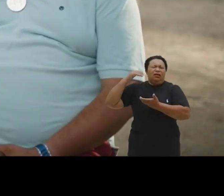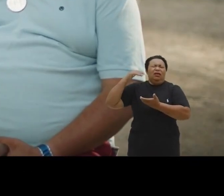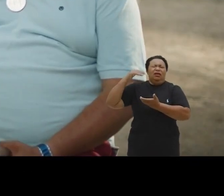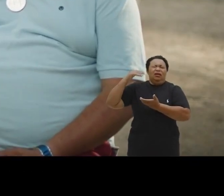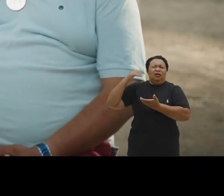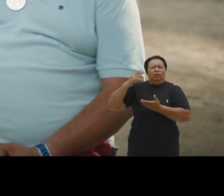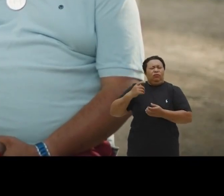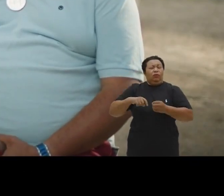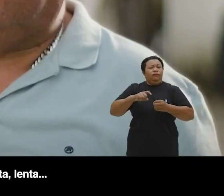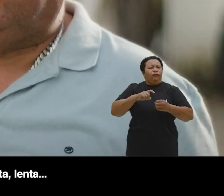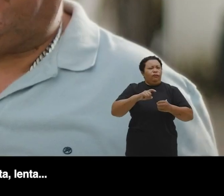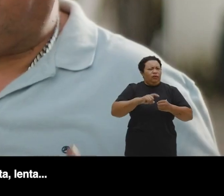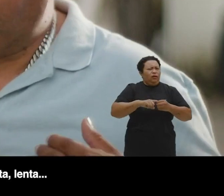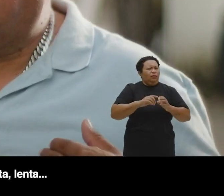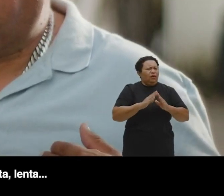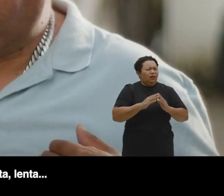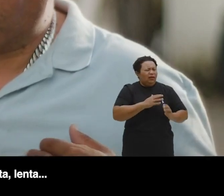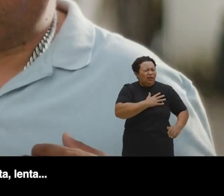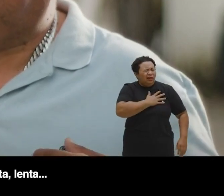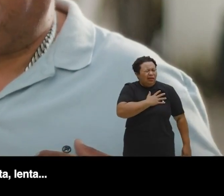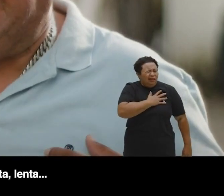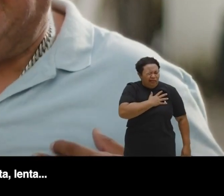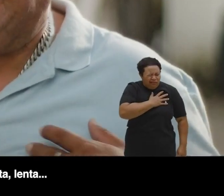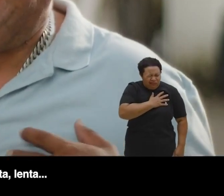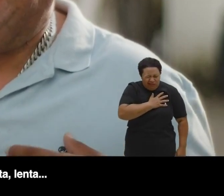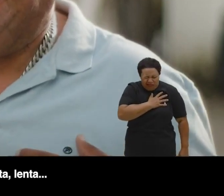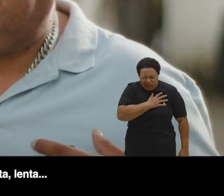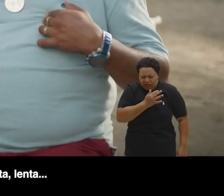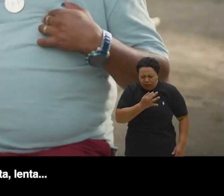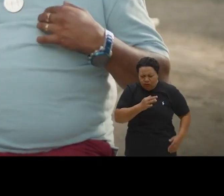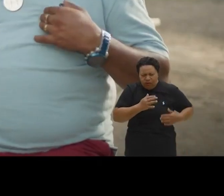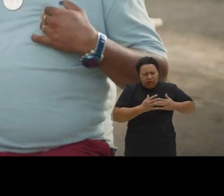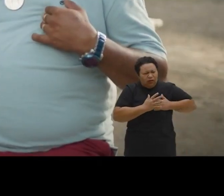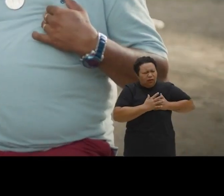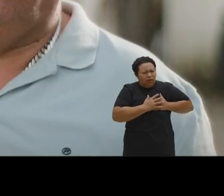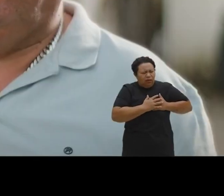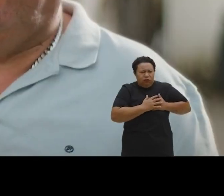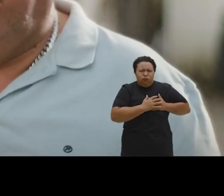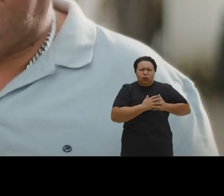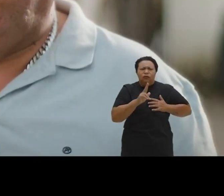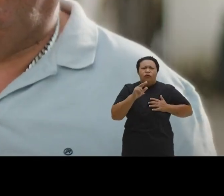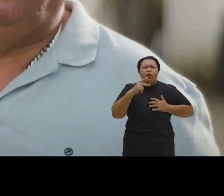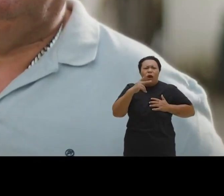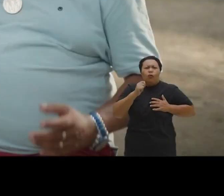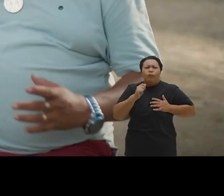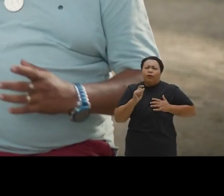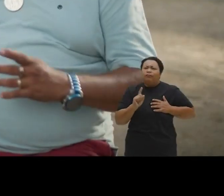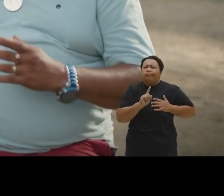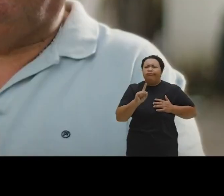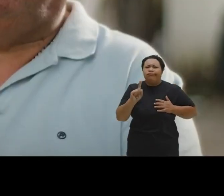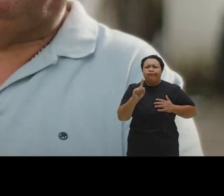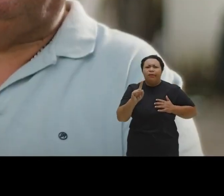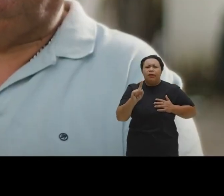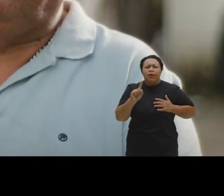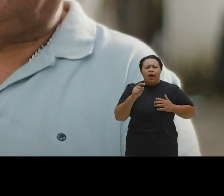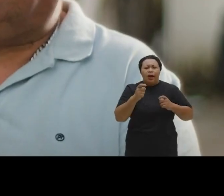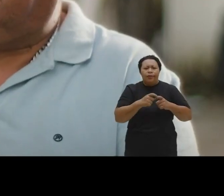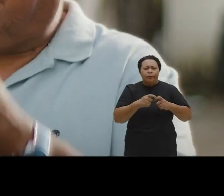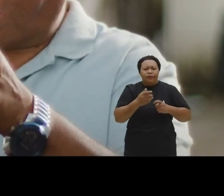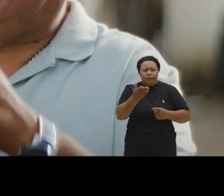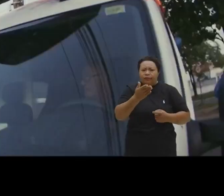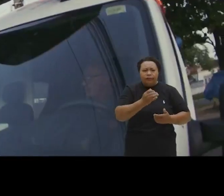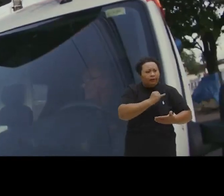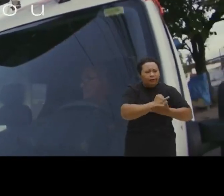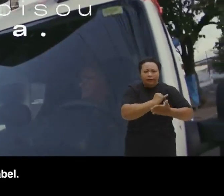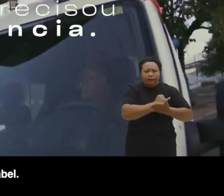descarreguei lá e voltei para casa. Aí começou aquela dorzinha lenta, lenta. Será que eu estou infartando? Eu vou na UPA. Cheguei lá e quando fui atendido, o médico